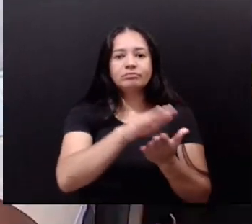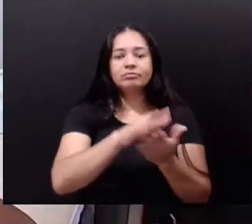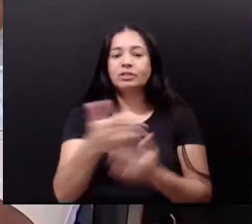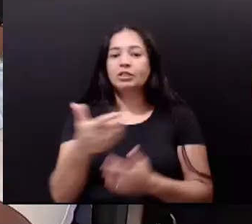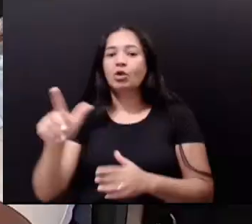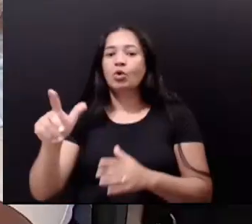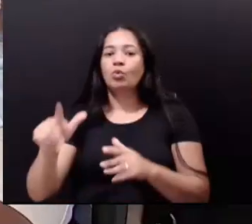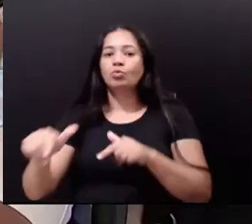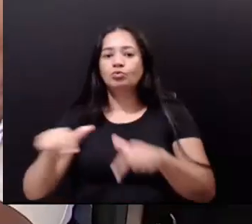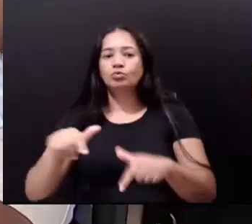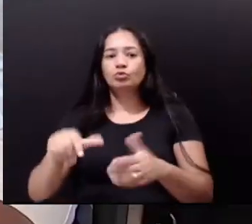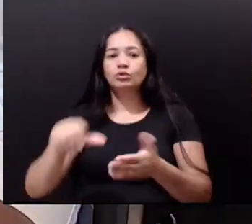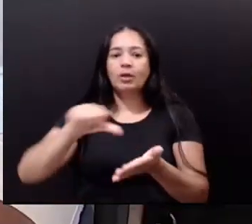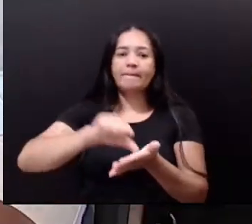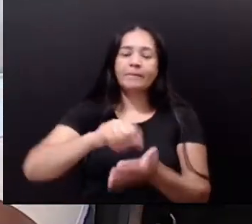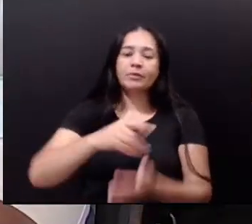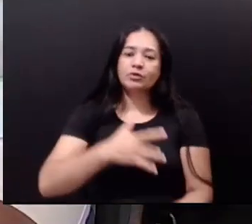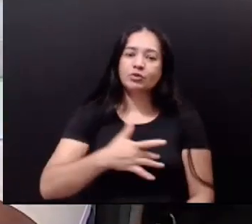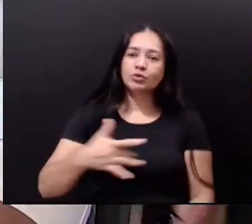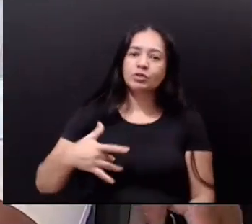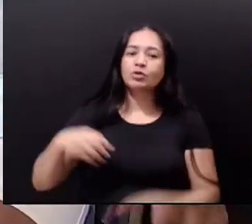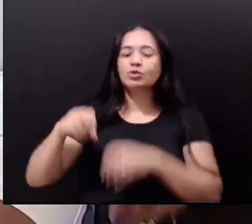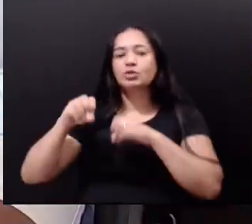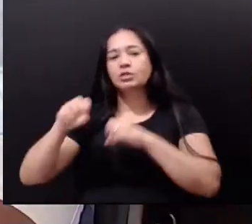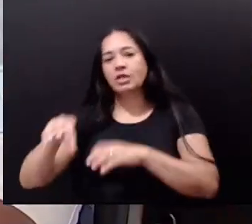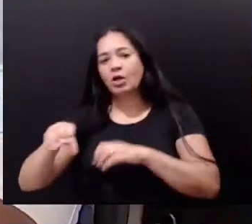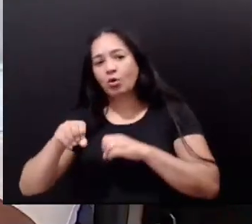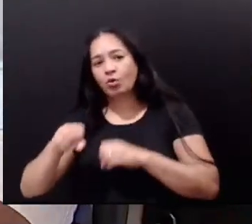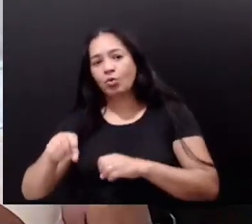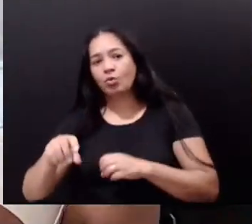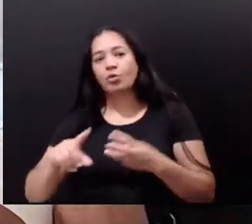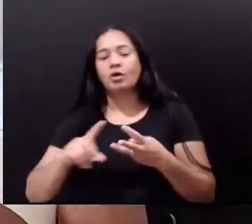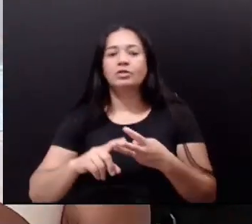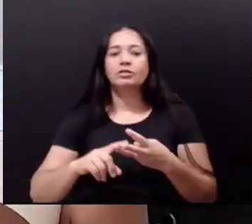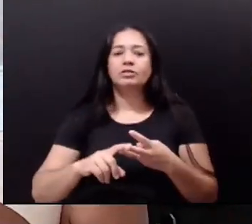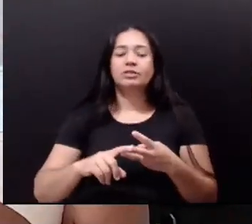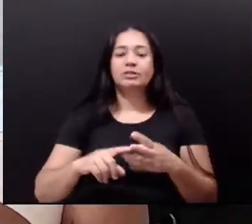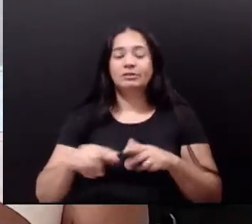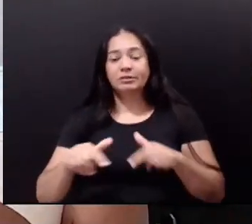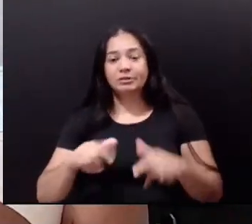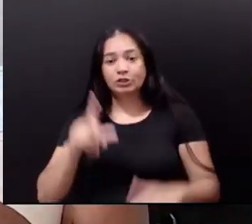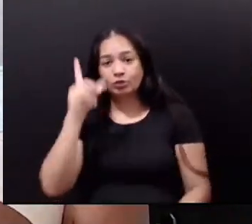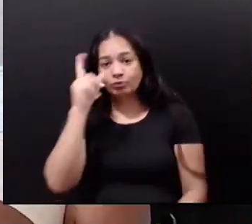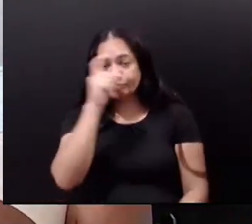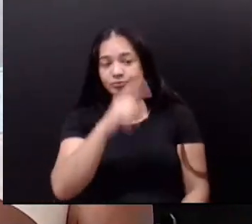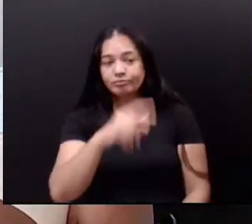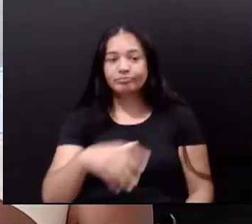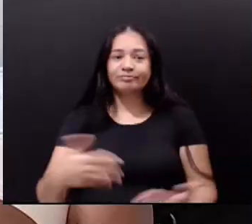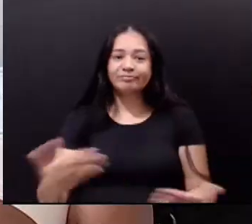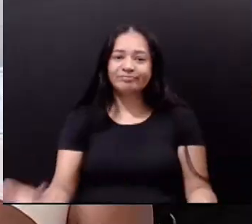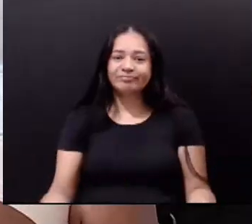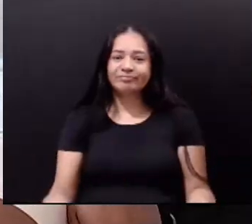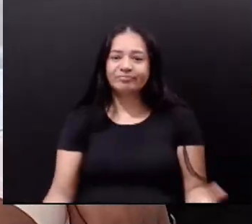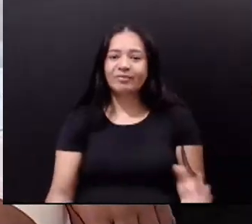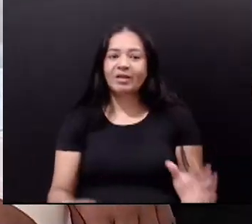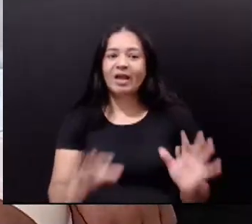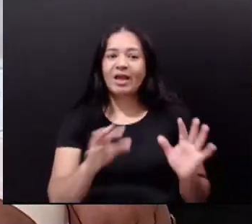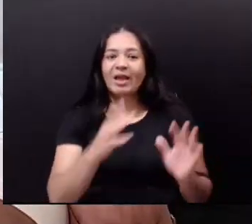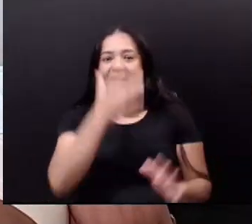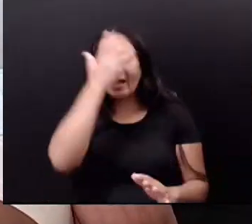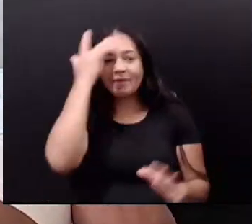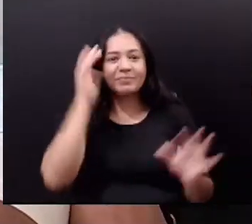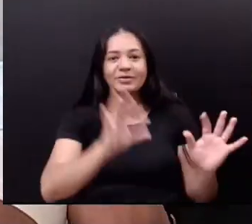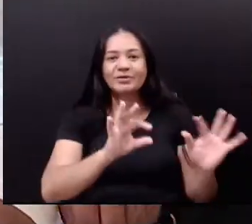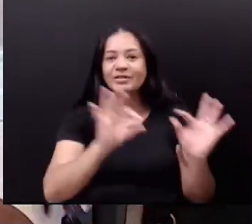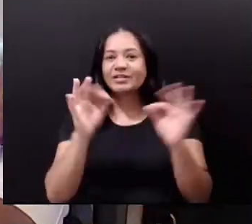saúde, educação, serviço da média complexidade, né? Então... Cris, quem assiste não está nem imaginando, né? A gente